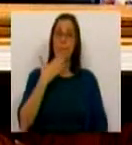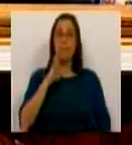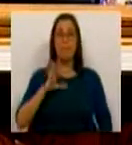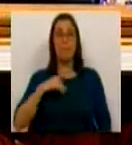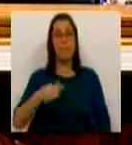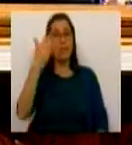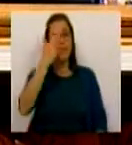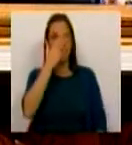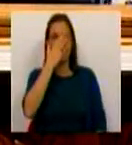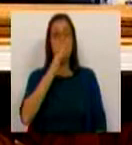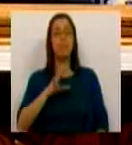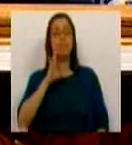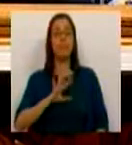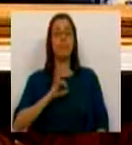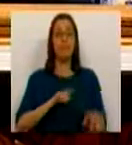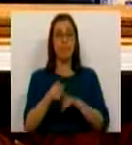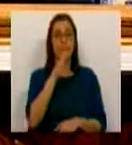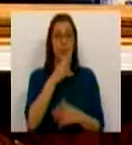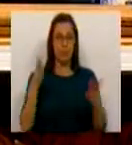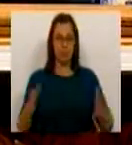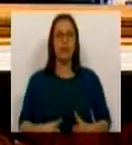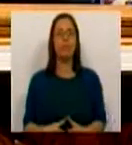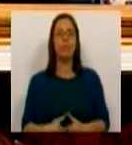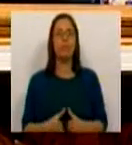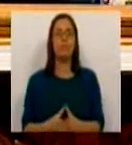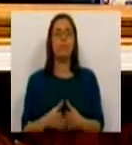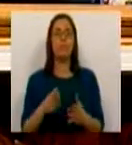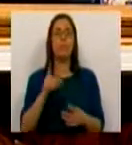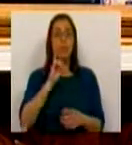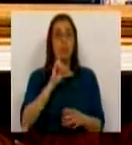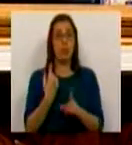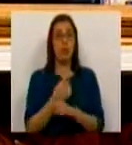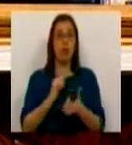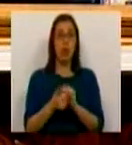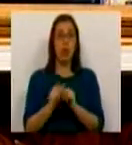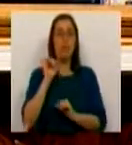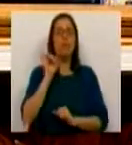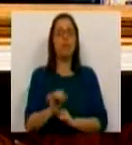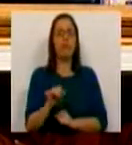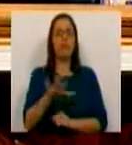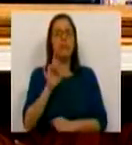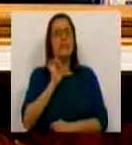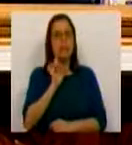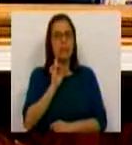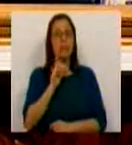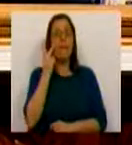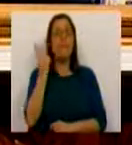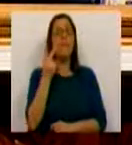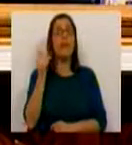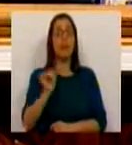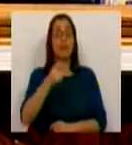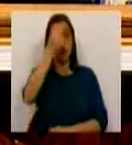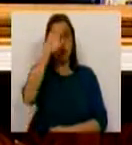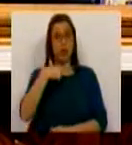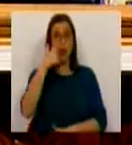Obrigado, Sra. Presidente. Senhoras e senhores deputados, o património desportivo é uma componente importante da vida e